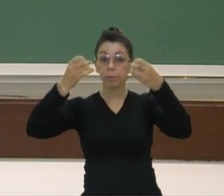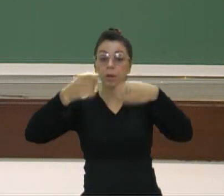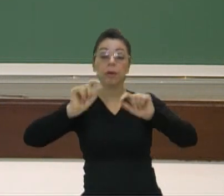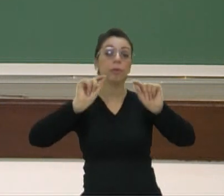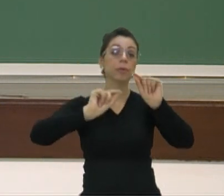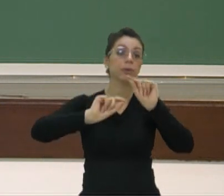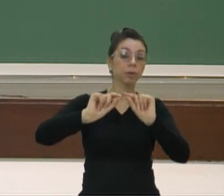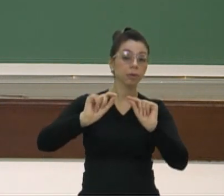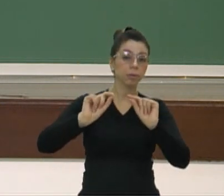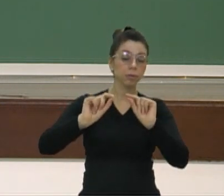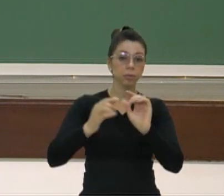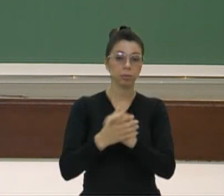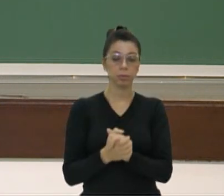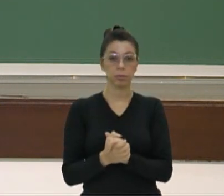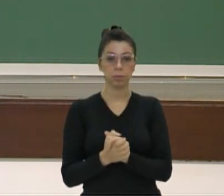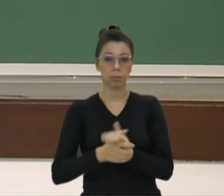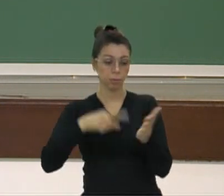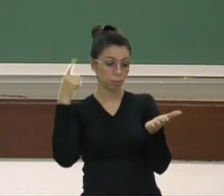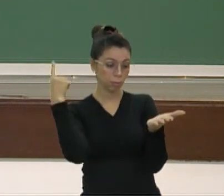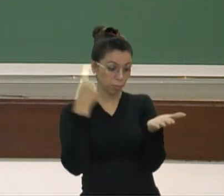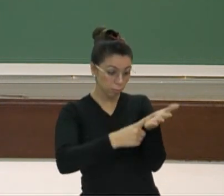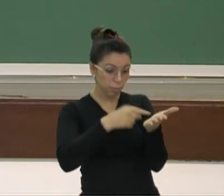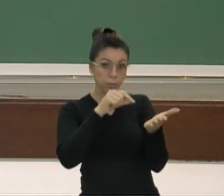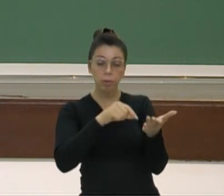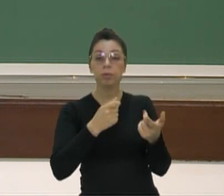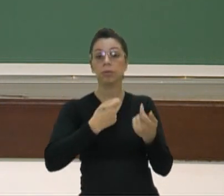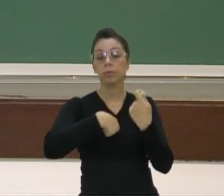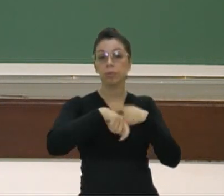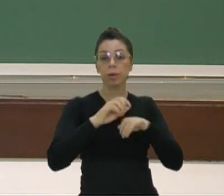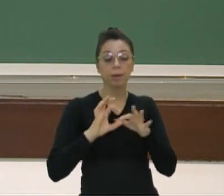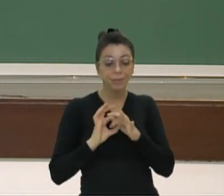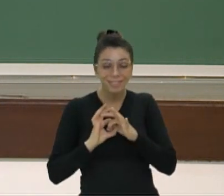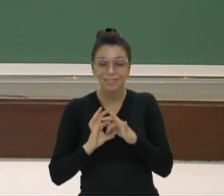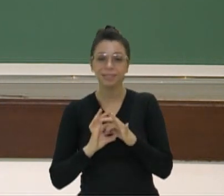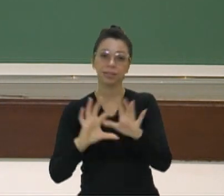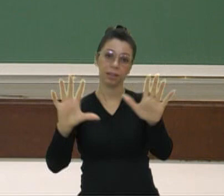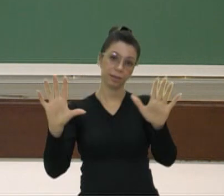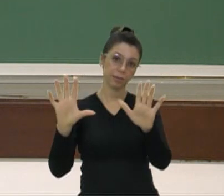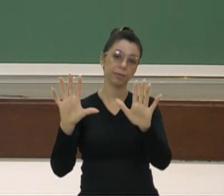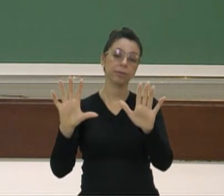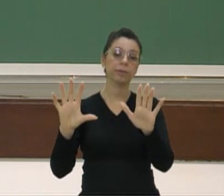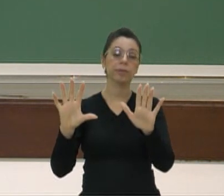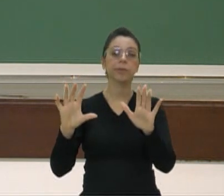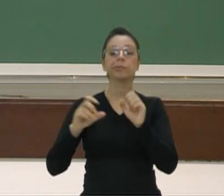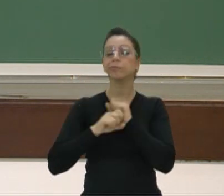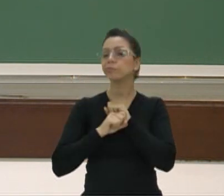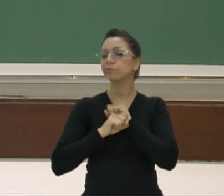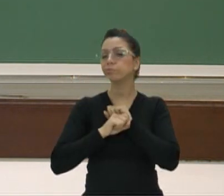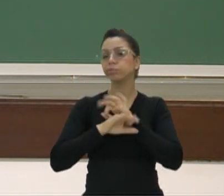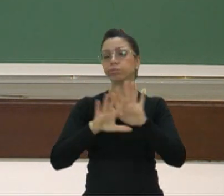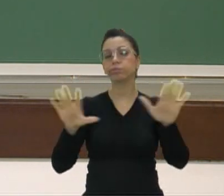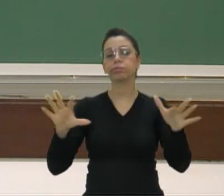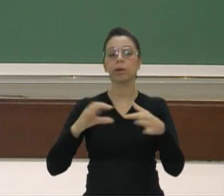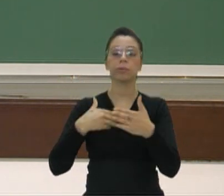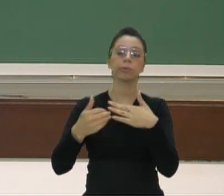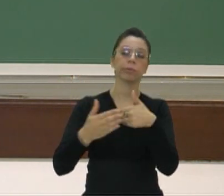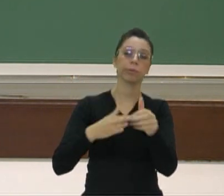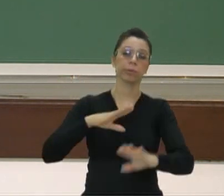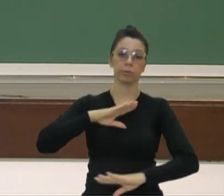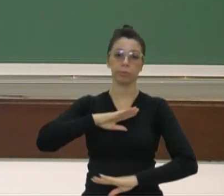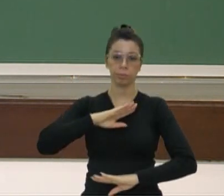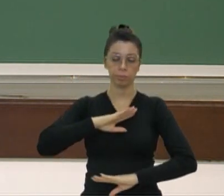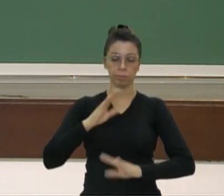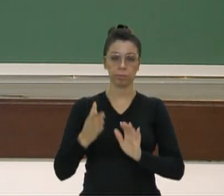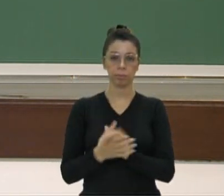assim: o acordo econômico mais livre, mais assim despojado de qualquer situação, é